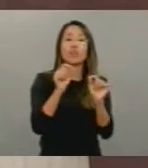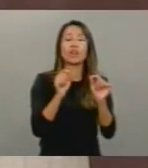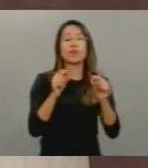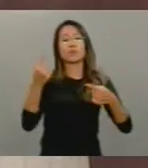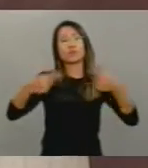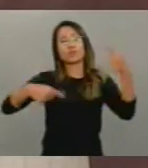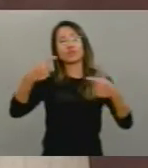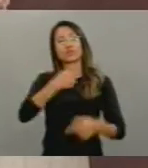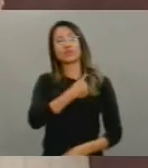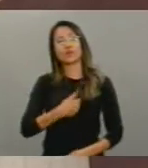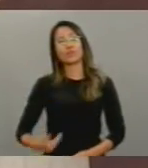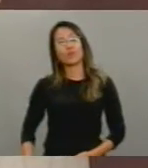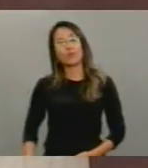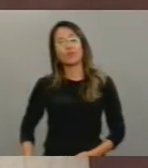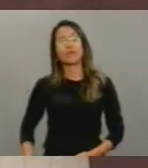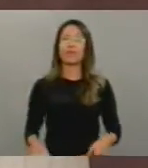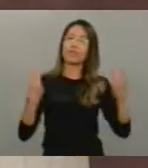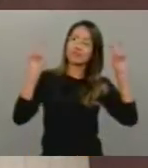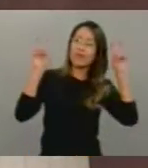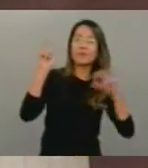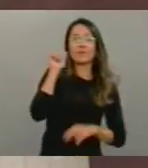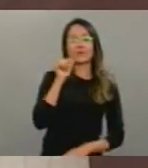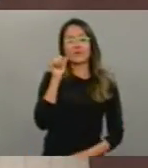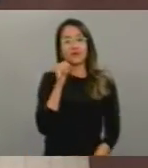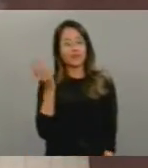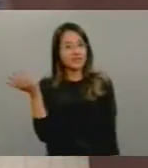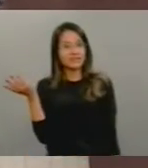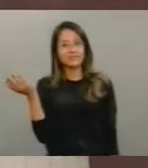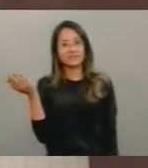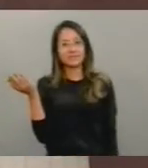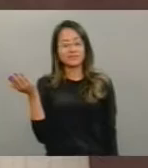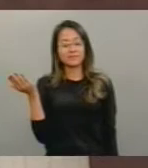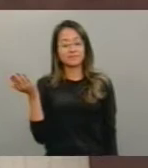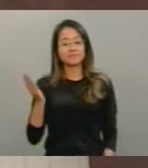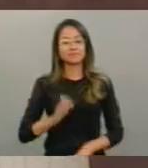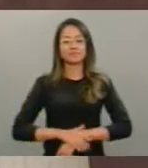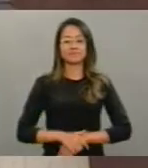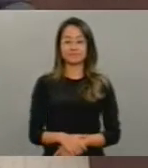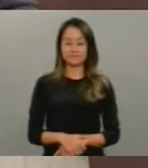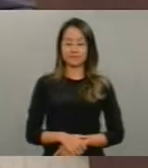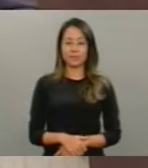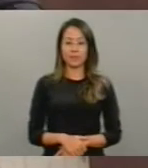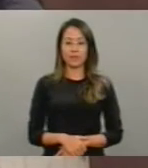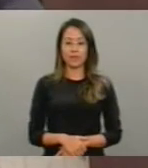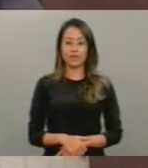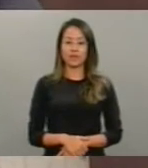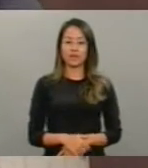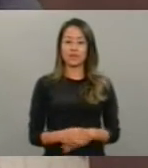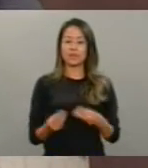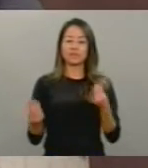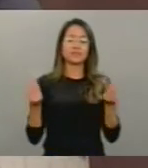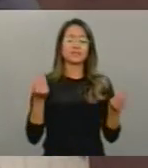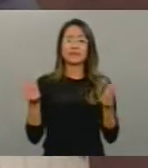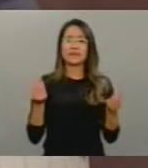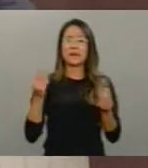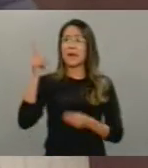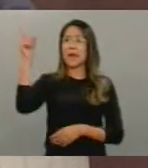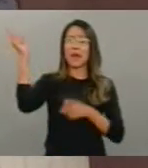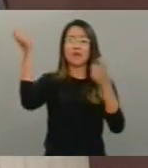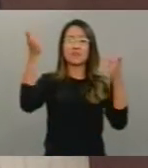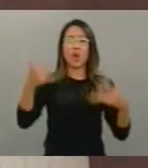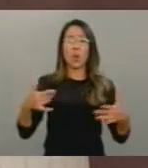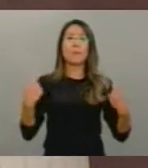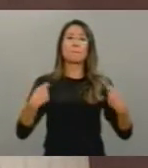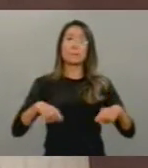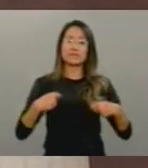articulação interministerial das políticas para mulheres. Com um argumento tacanho de